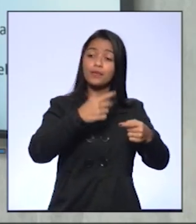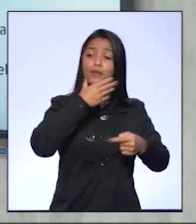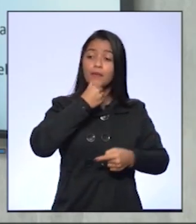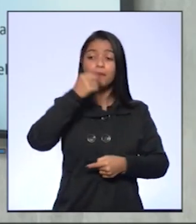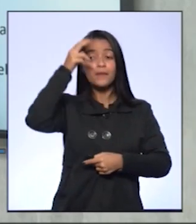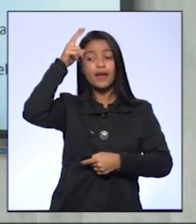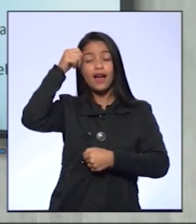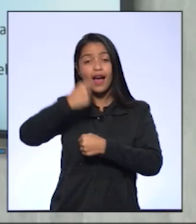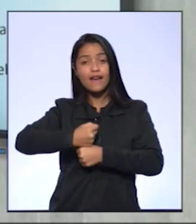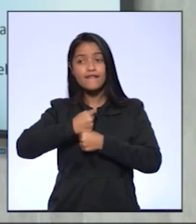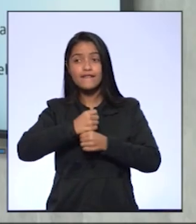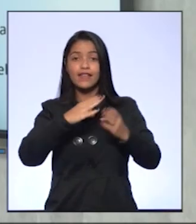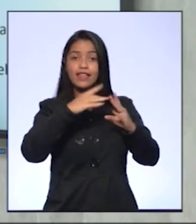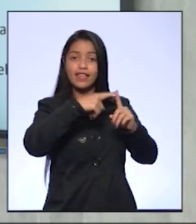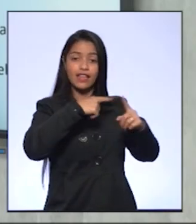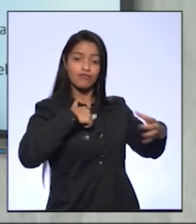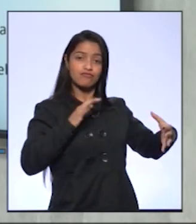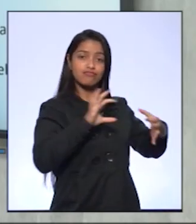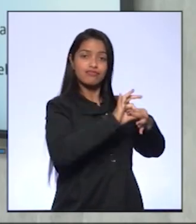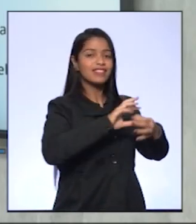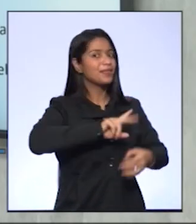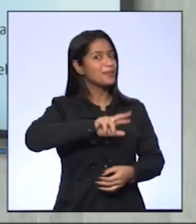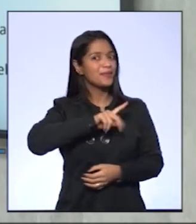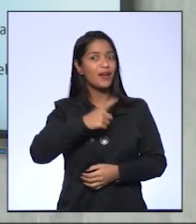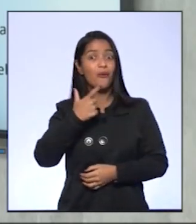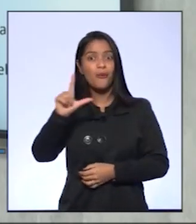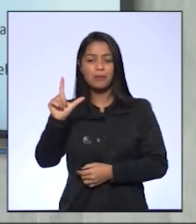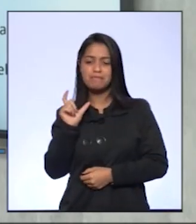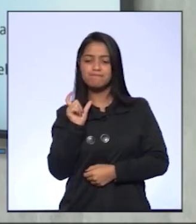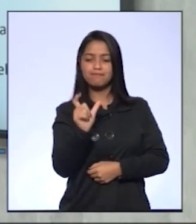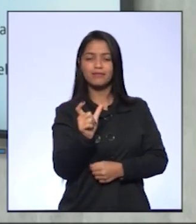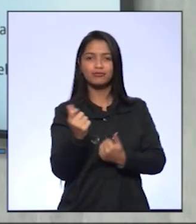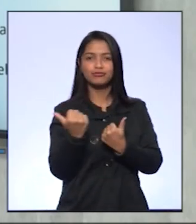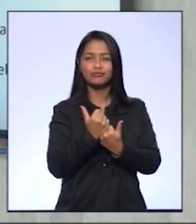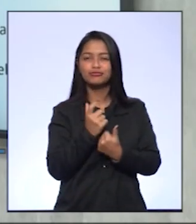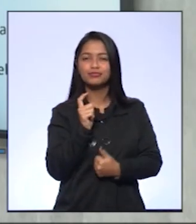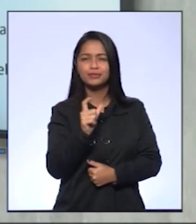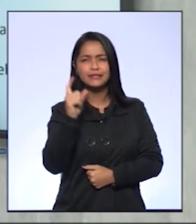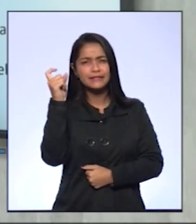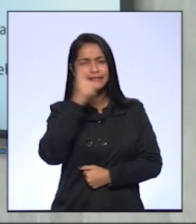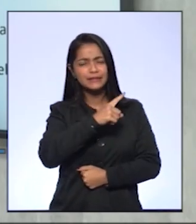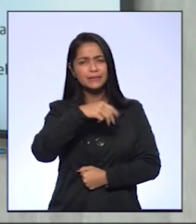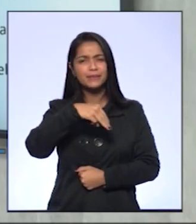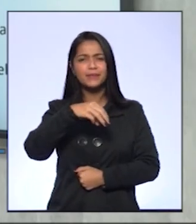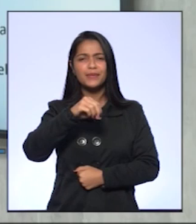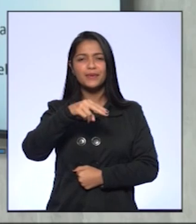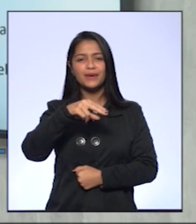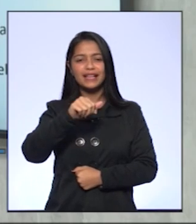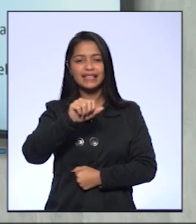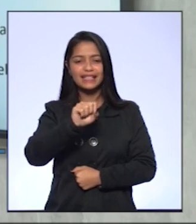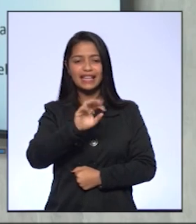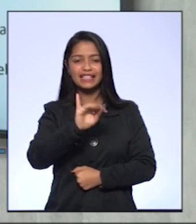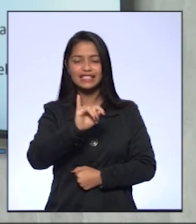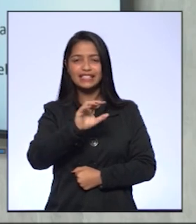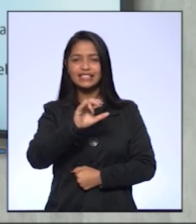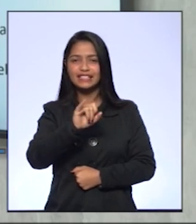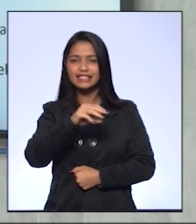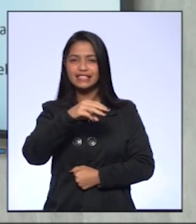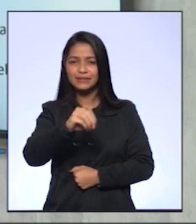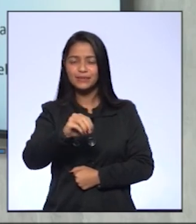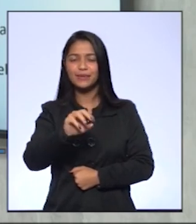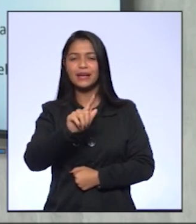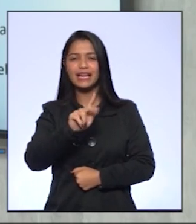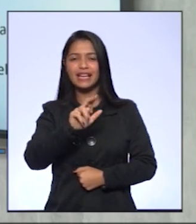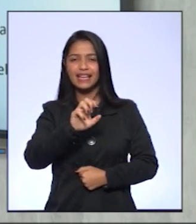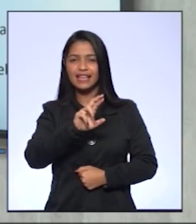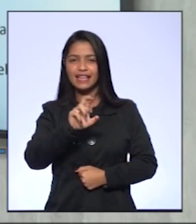associaram à igreja? Aí você matava na hora. Mas monasticismo guerreiro é duro, hein? Difícil, né? Difícil. Escreveu de um